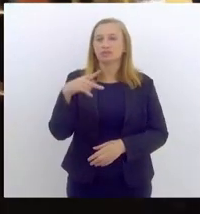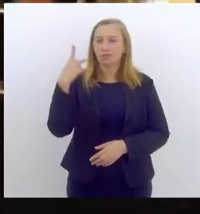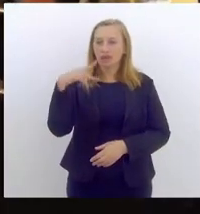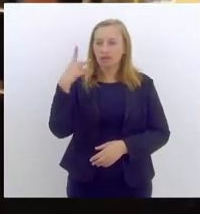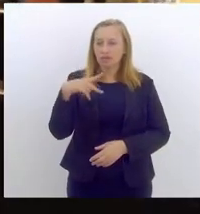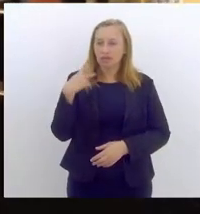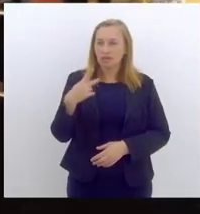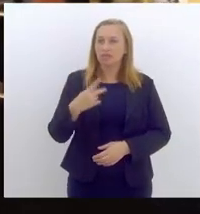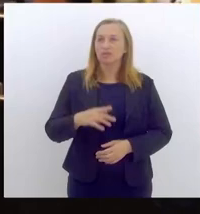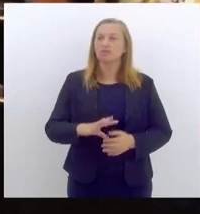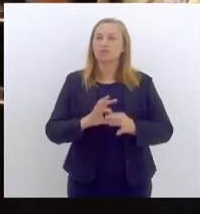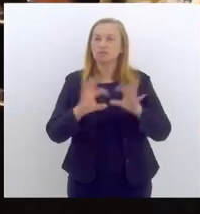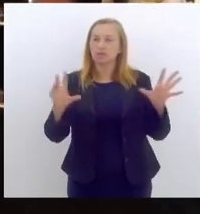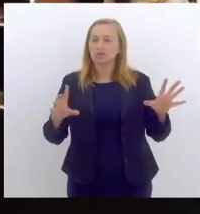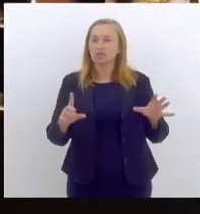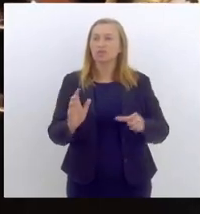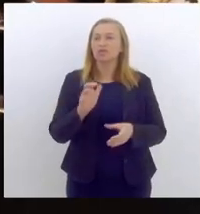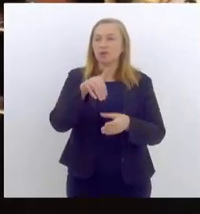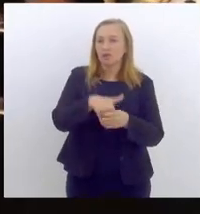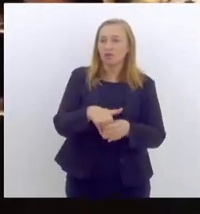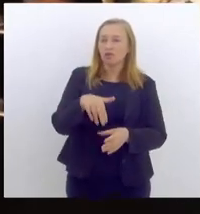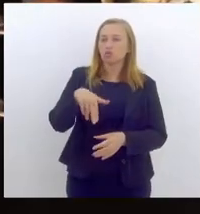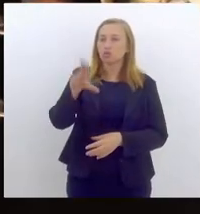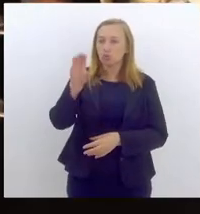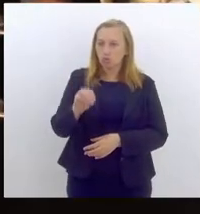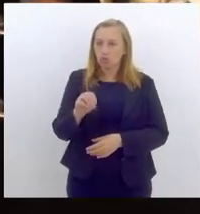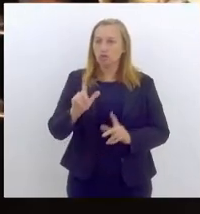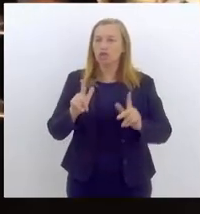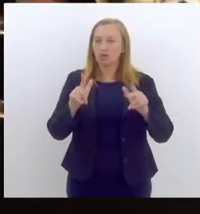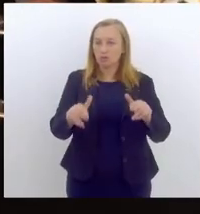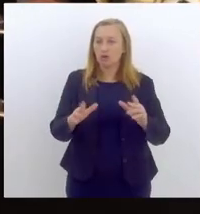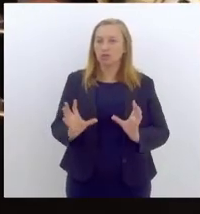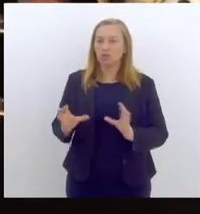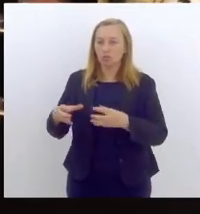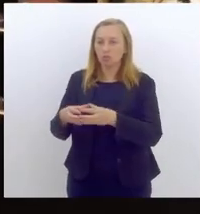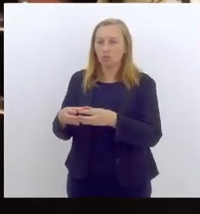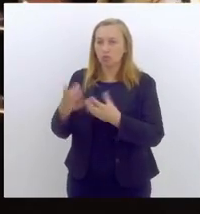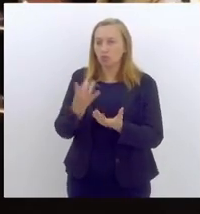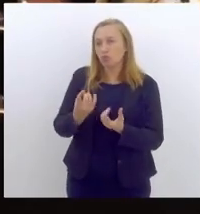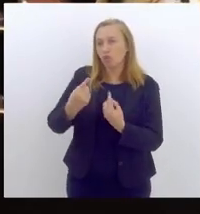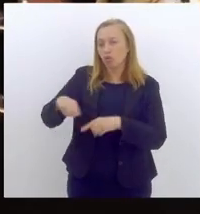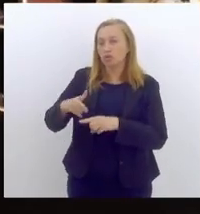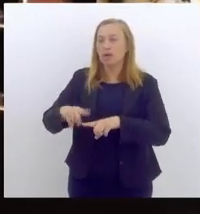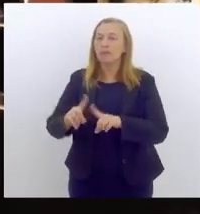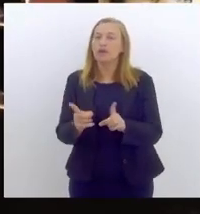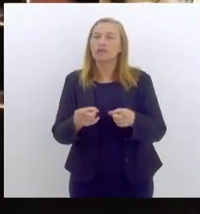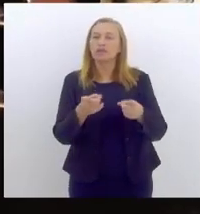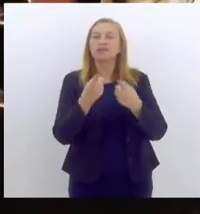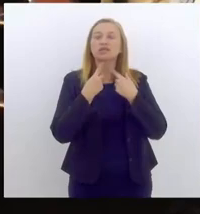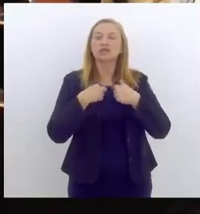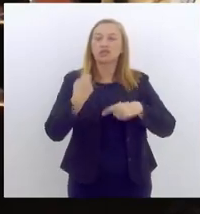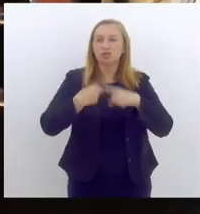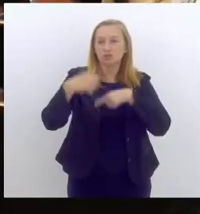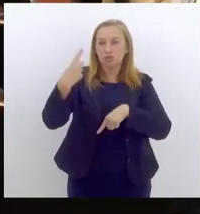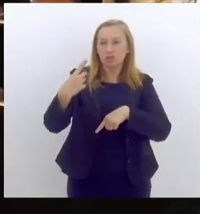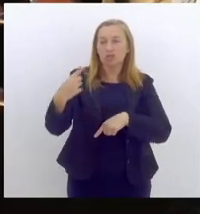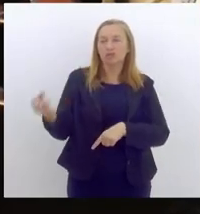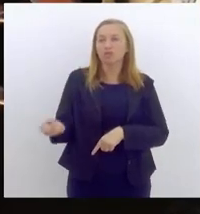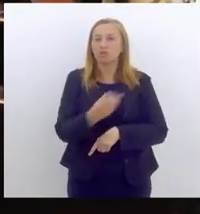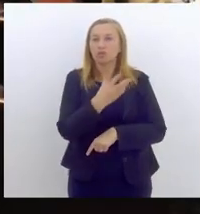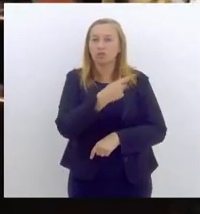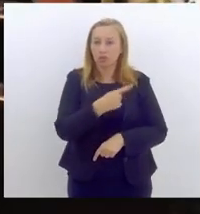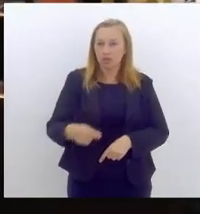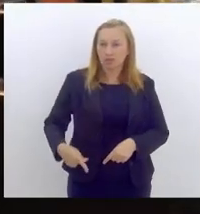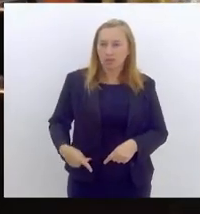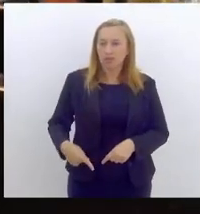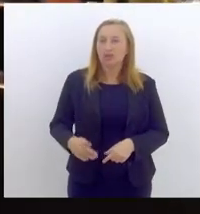autonomia, eu voto abstenção juntamente com a minha bancada de oposição, mas desejo sucesso ao novo presidente para que a